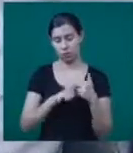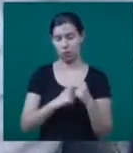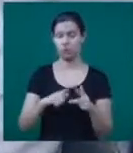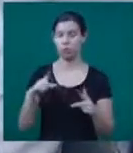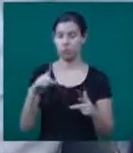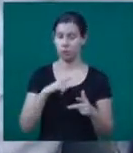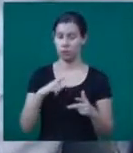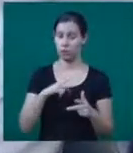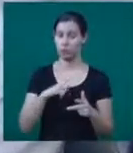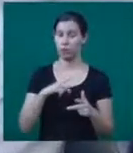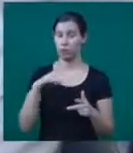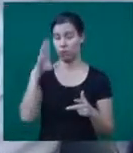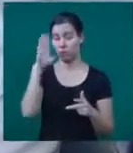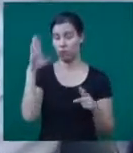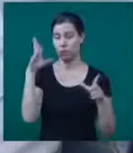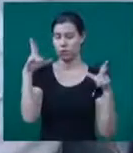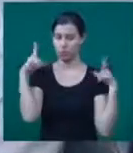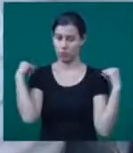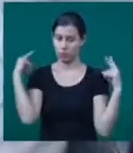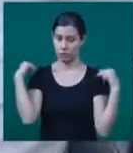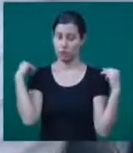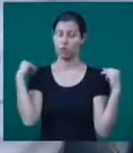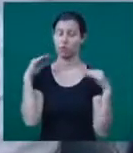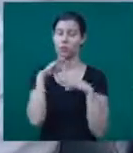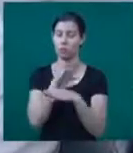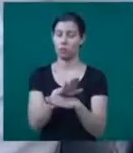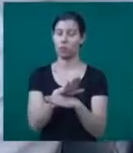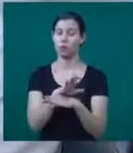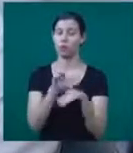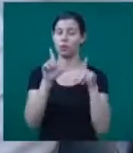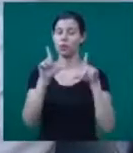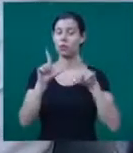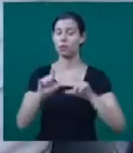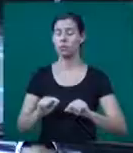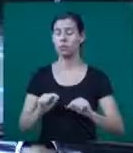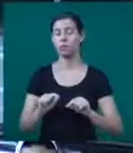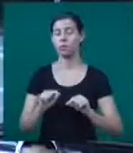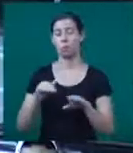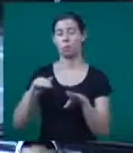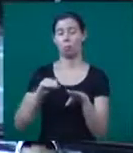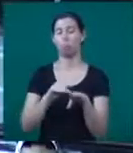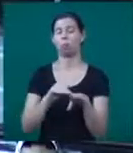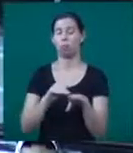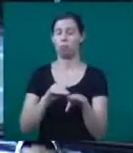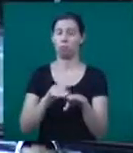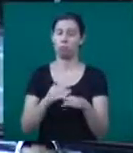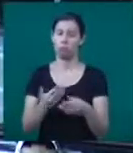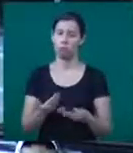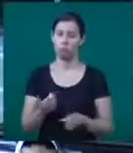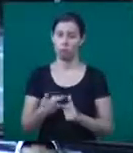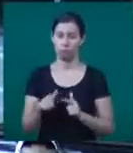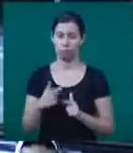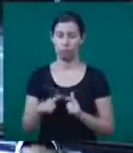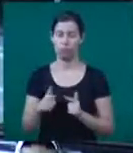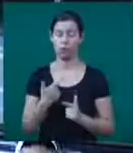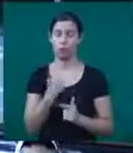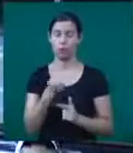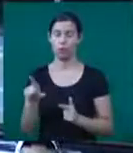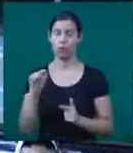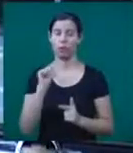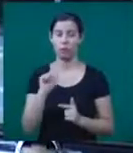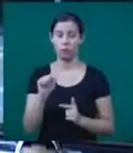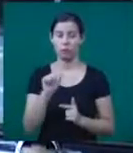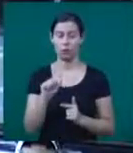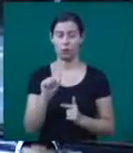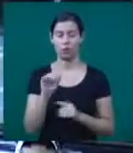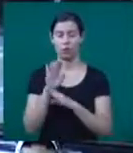contribuir nesses índices aí, diminuir esses índices de acidente, enfim, ter um trânsito mais humano, mais seguro. Outra ação para melhorar o trânsito na cidade e dar